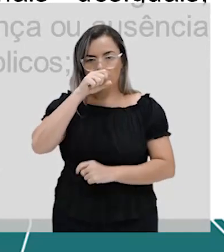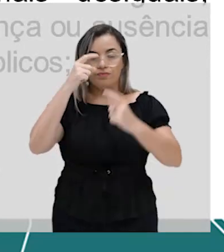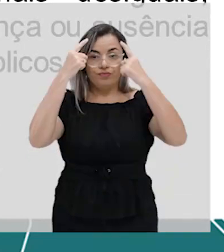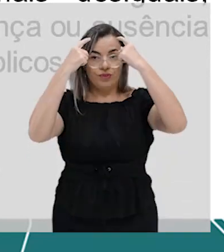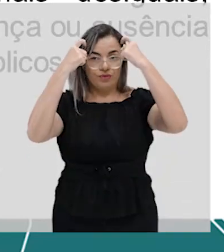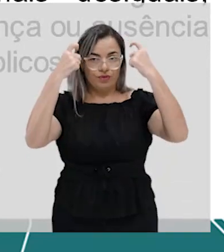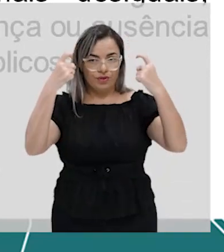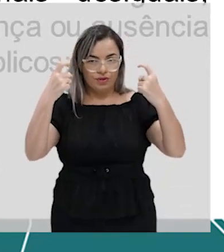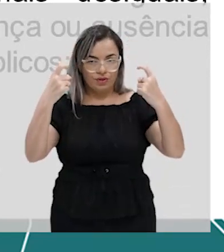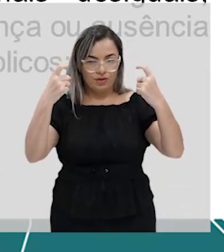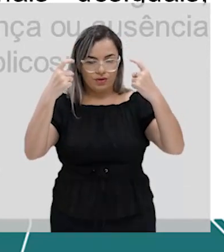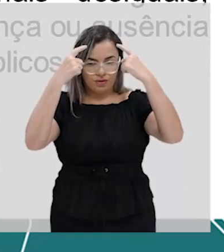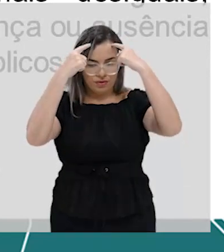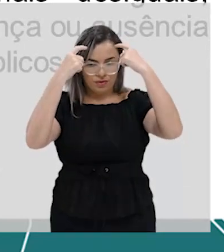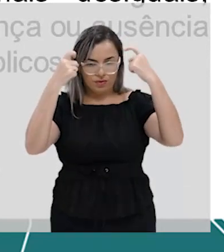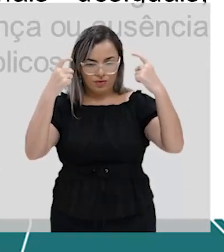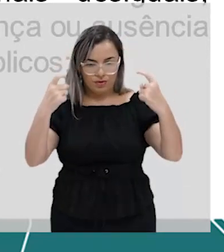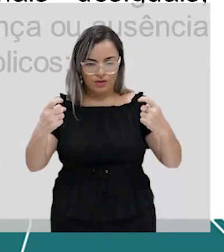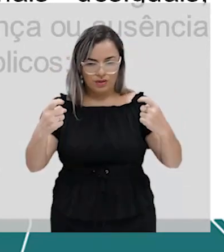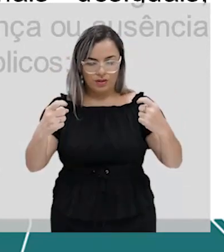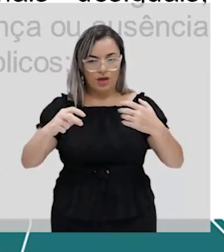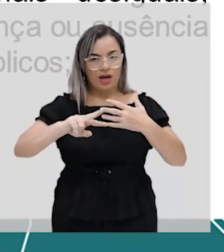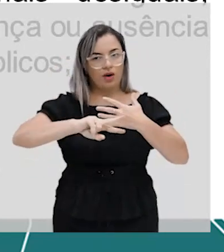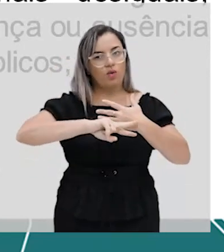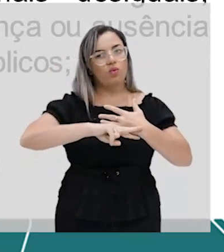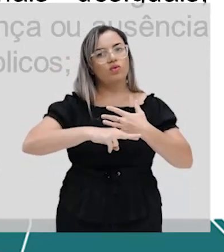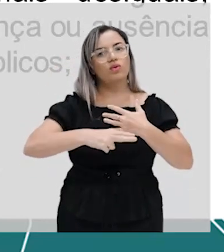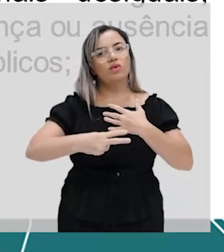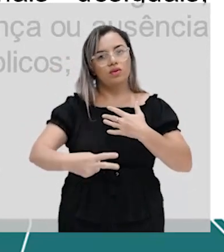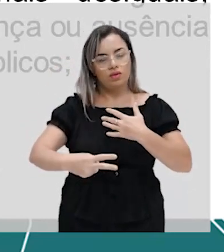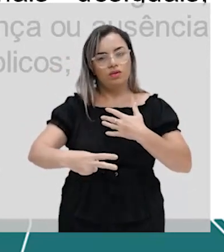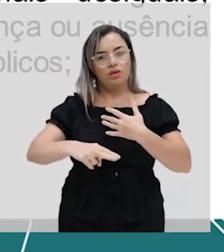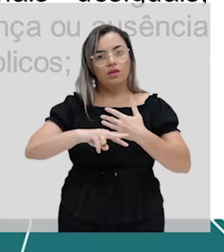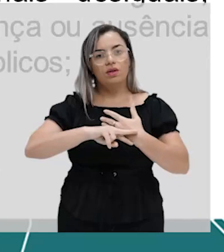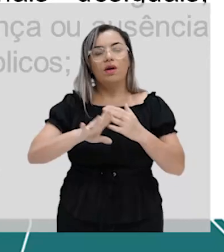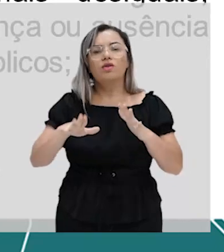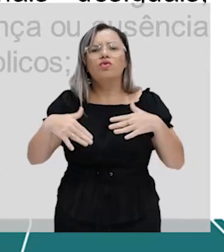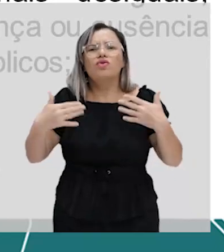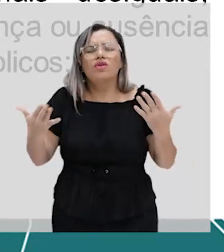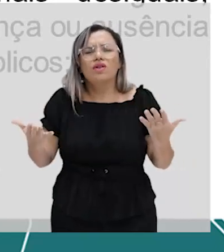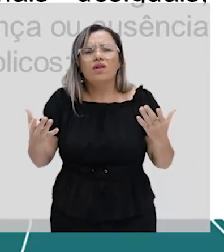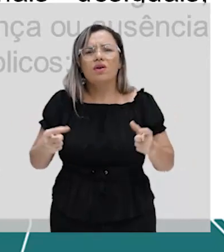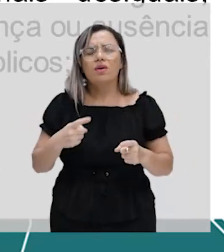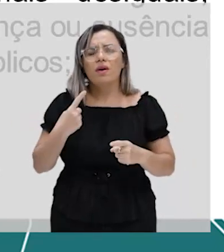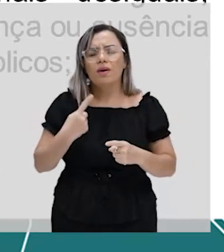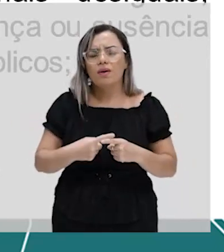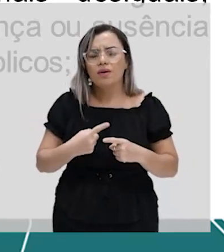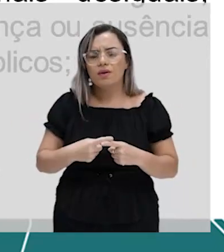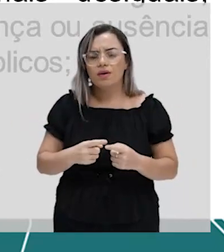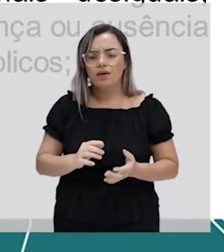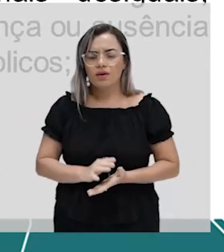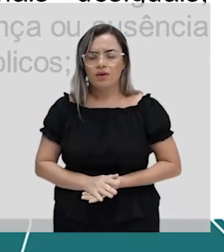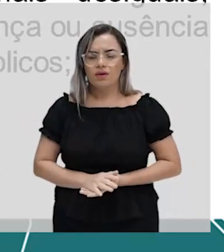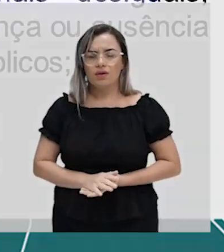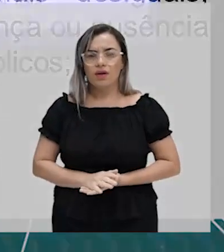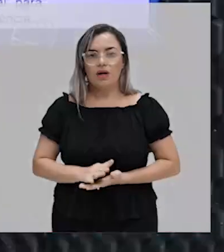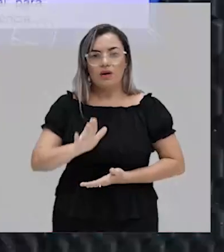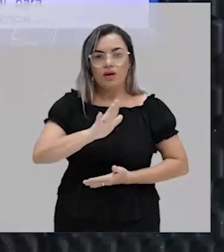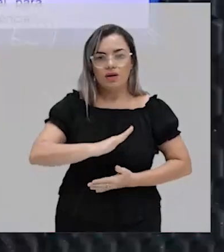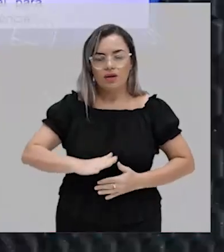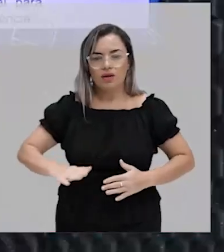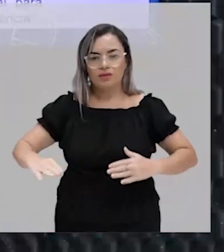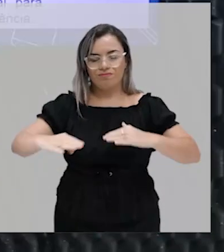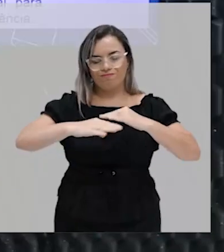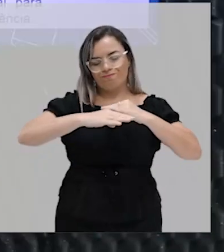violência, galera, tá? É consequência. Ela é consequência de quê, Marcos? Ela é consequência da